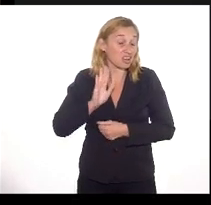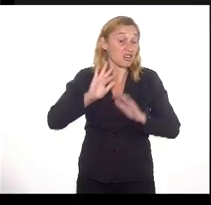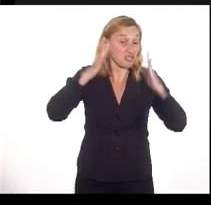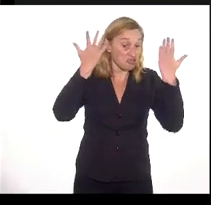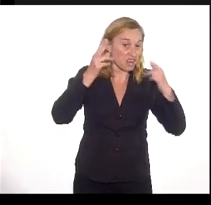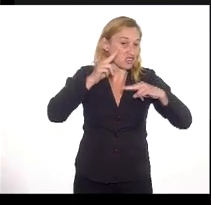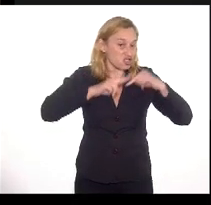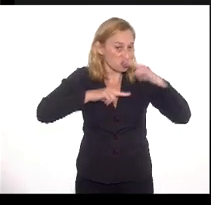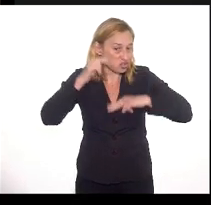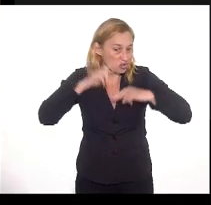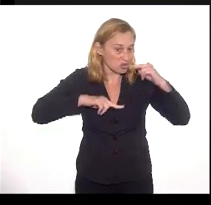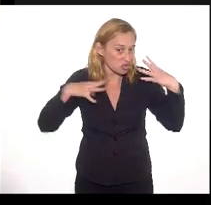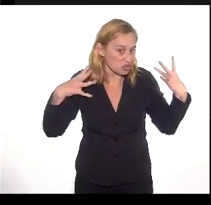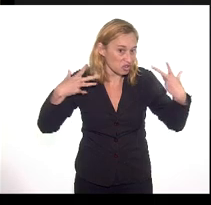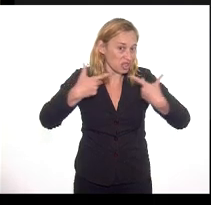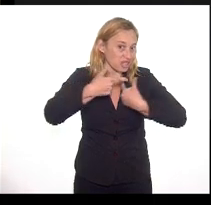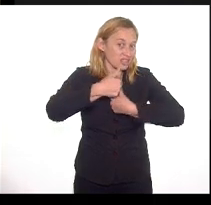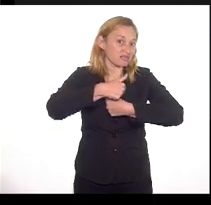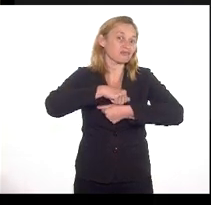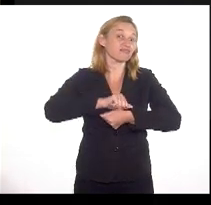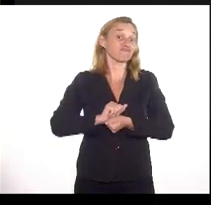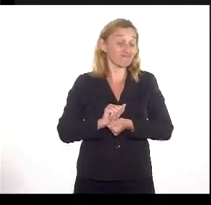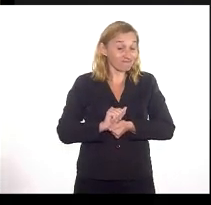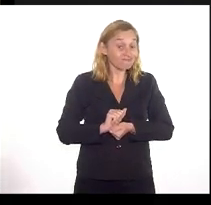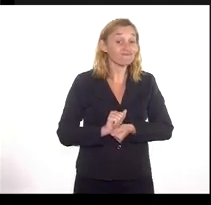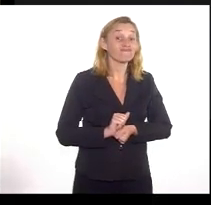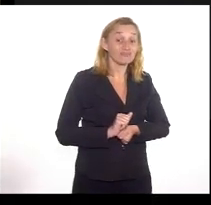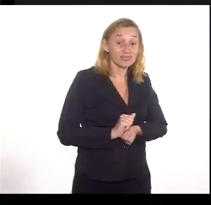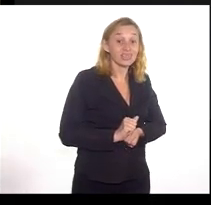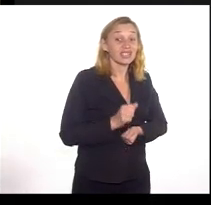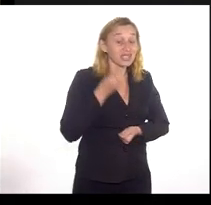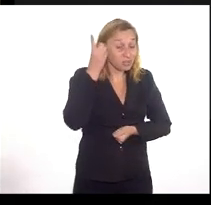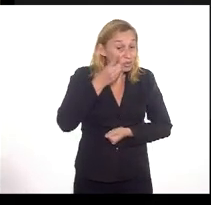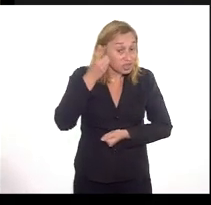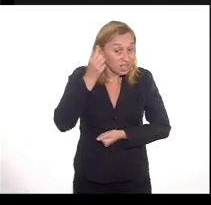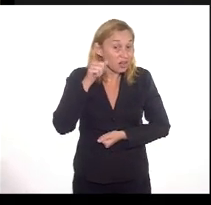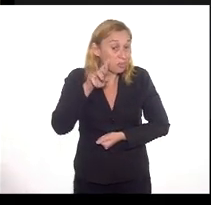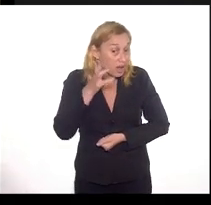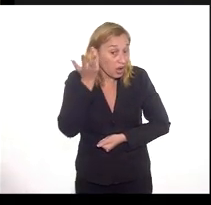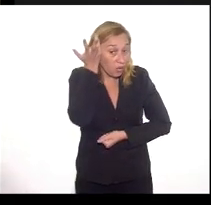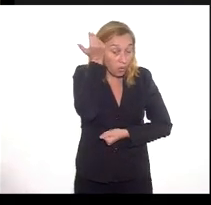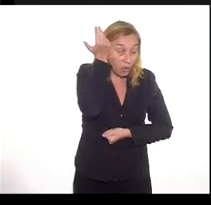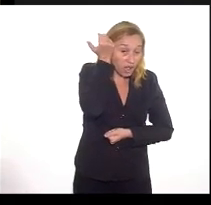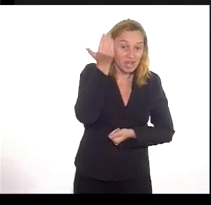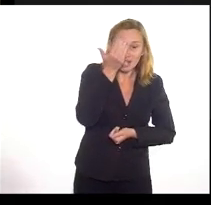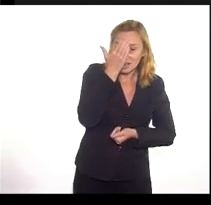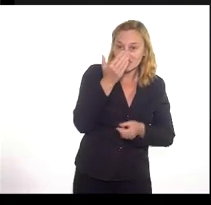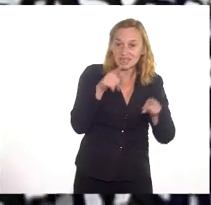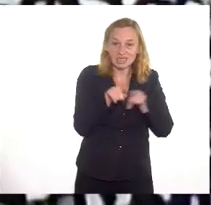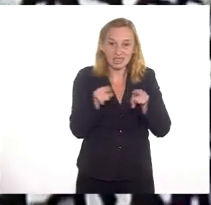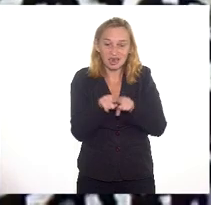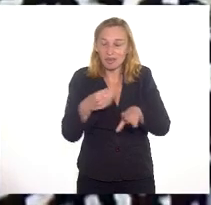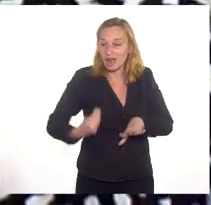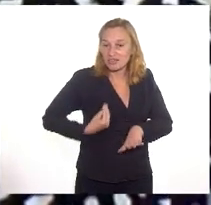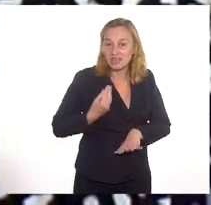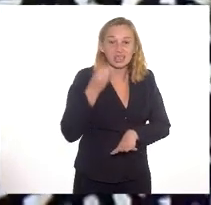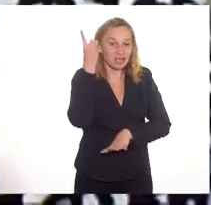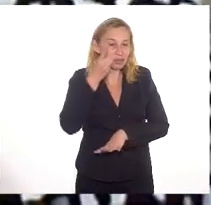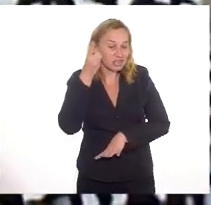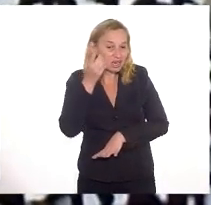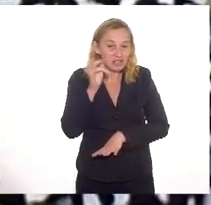alguma das maravilhosas festas juninas comandadas aí pelo deputado Eliomar Coelho, e agradecendo também a presença da